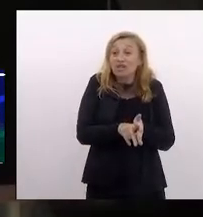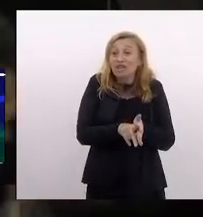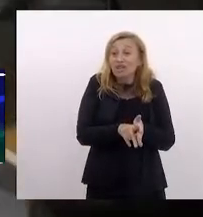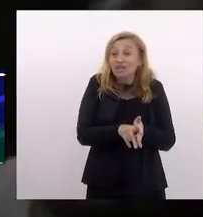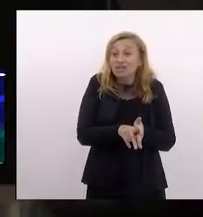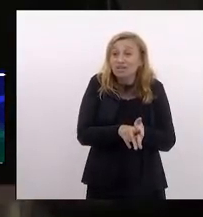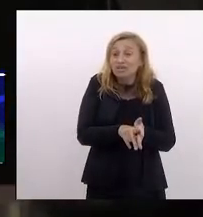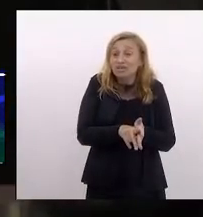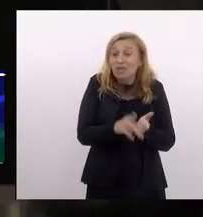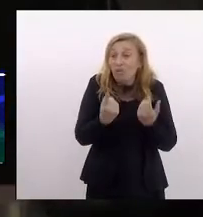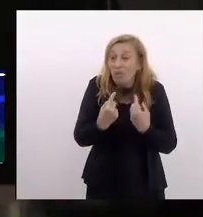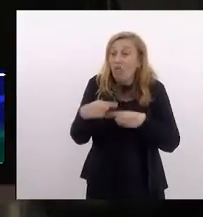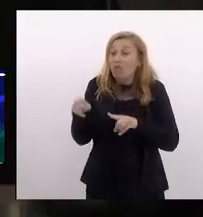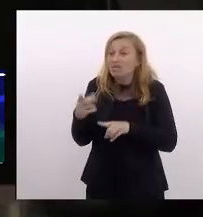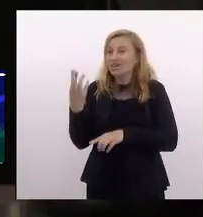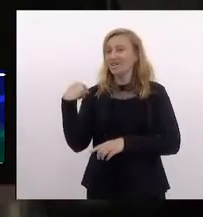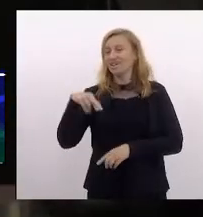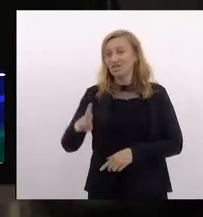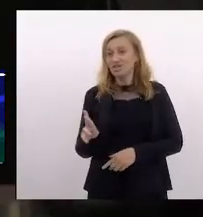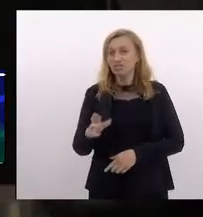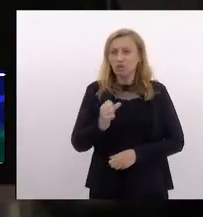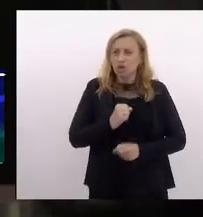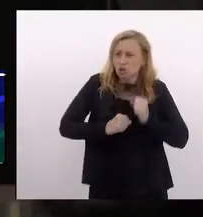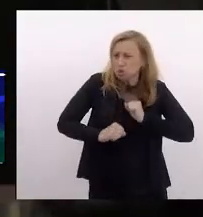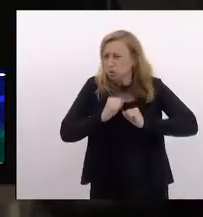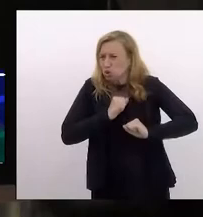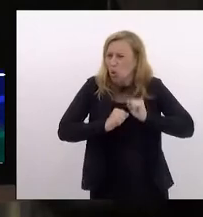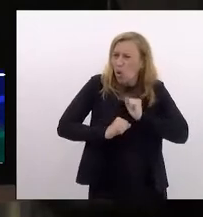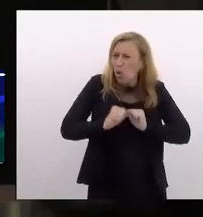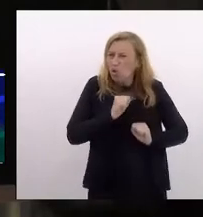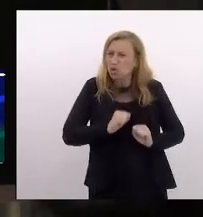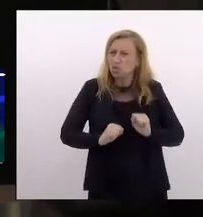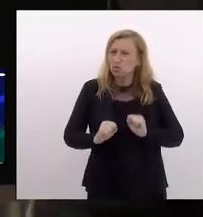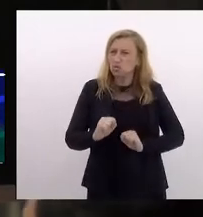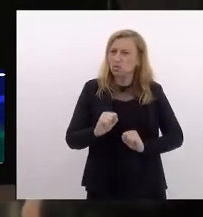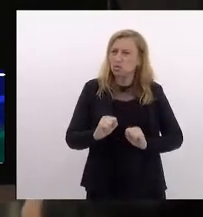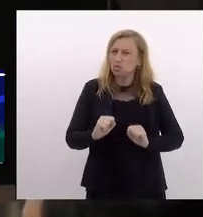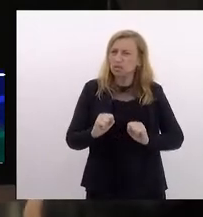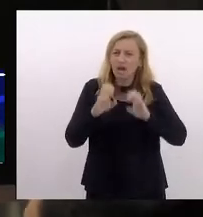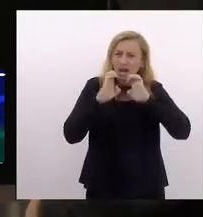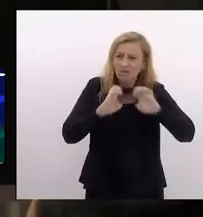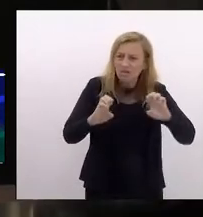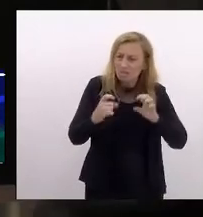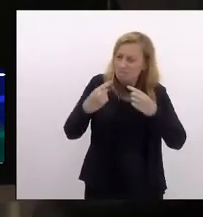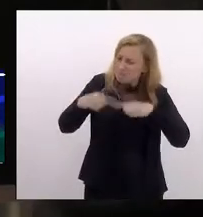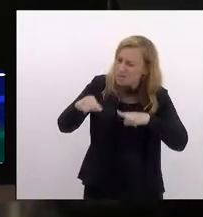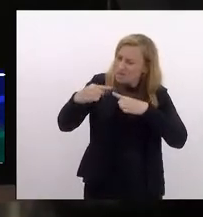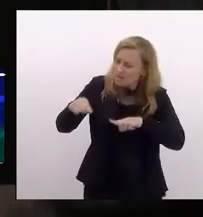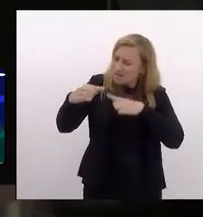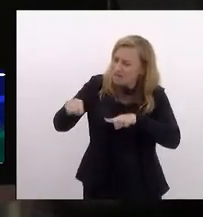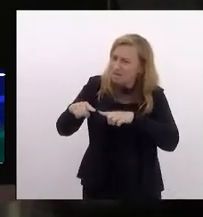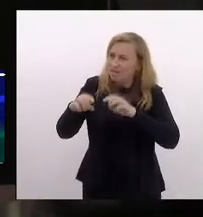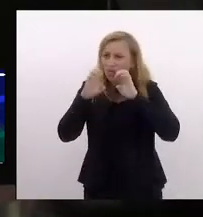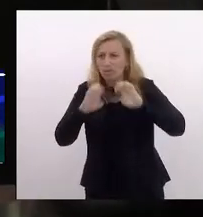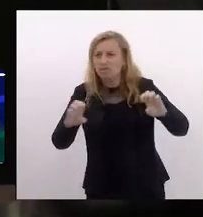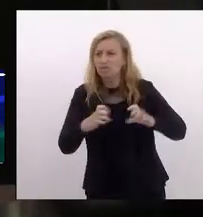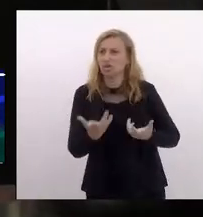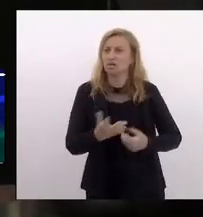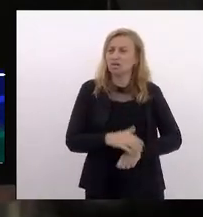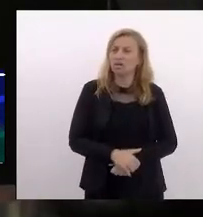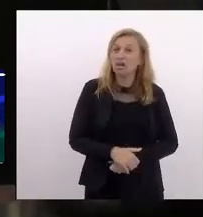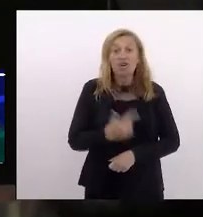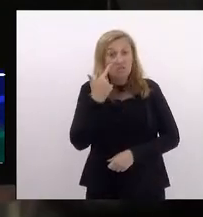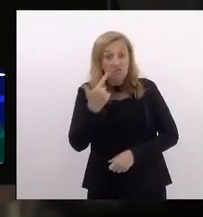intolerância religiosa de ódio ao cristianismo de perseguição ao cristianismo